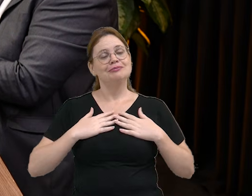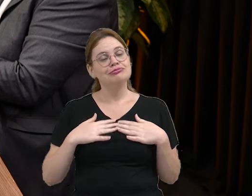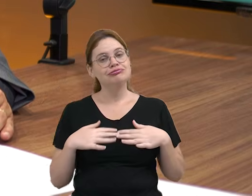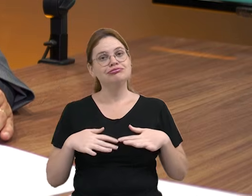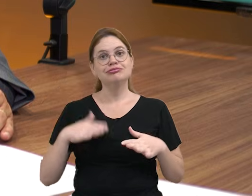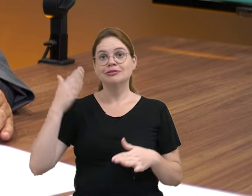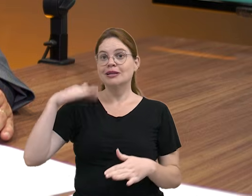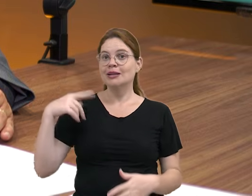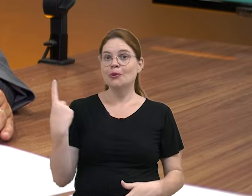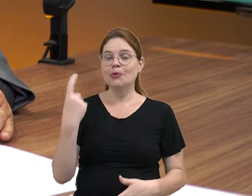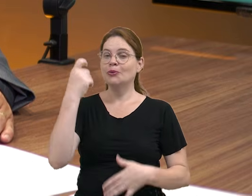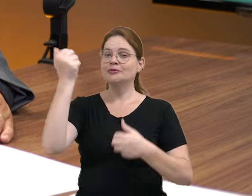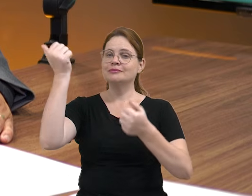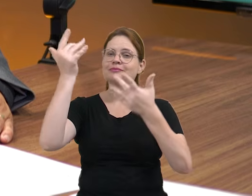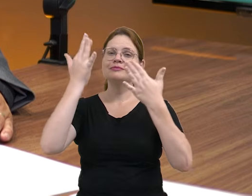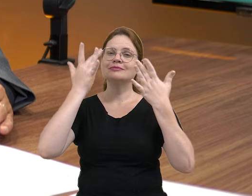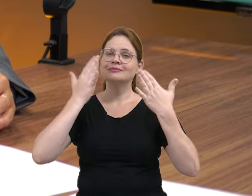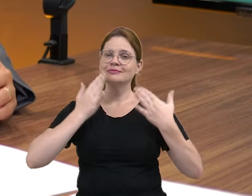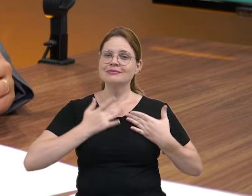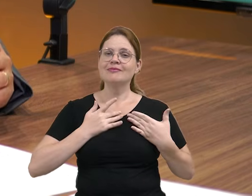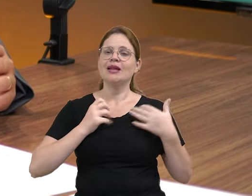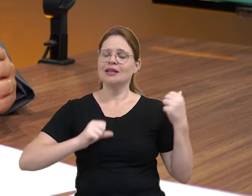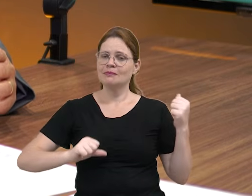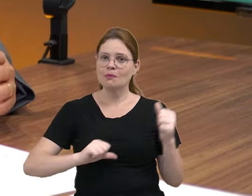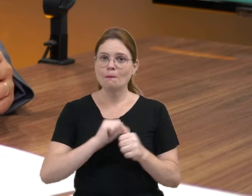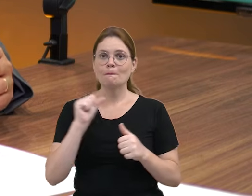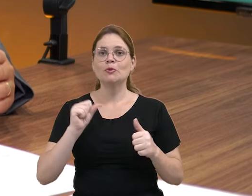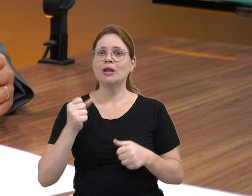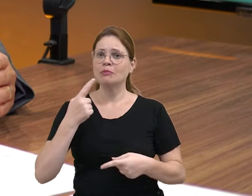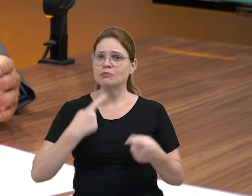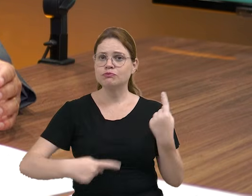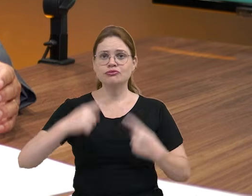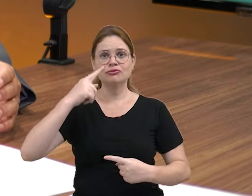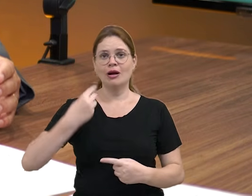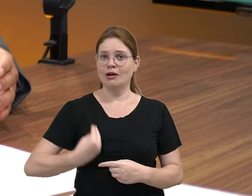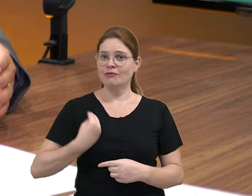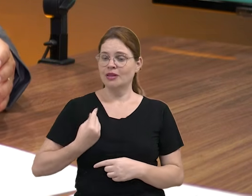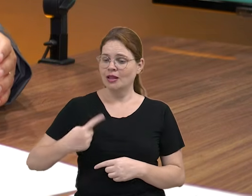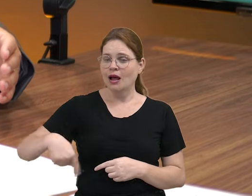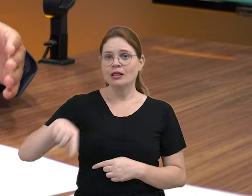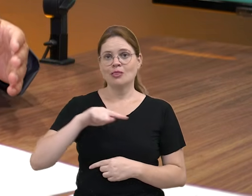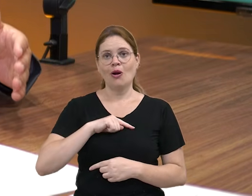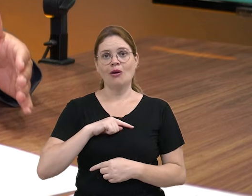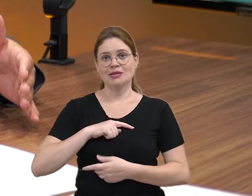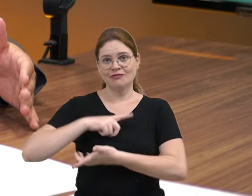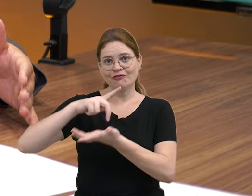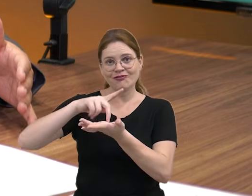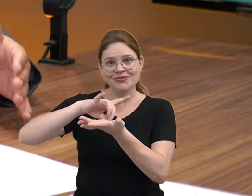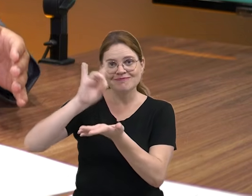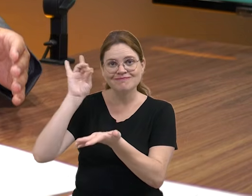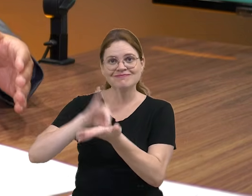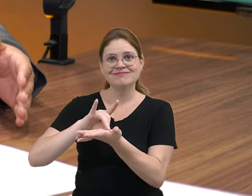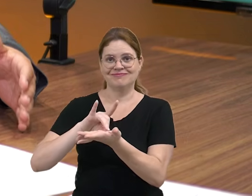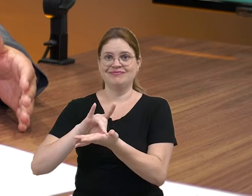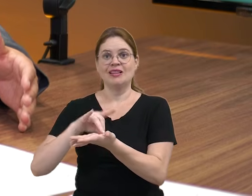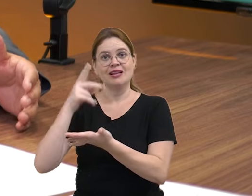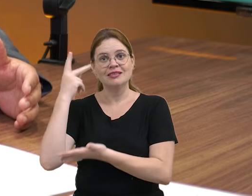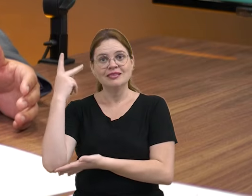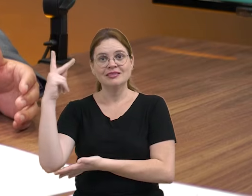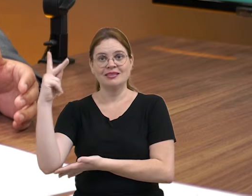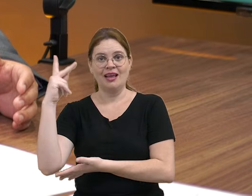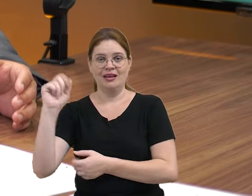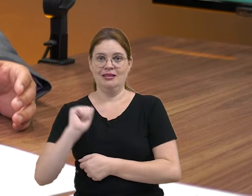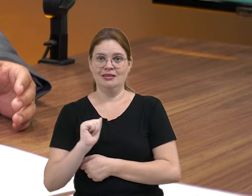O Senhor Jesus é o nosso descanso. Ele muda a nossa realidade. A verdade da obra